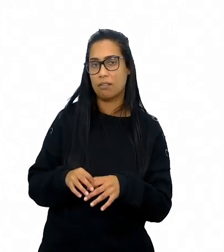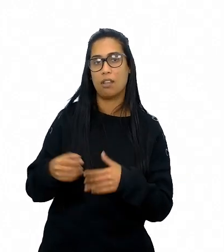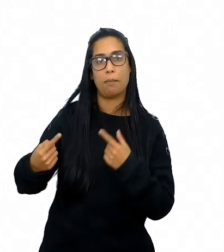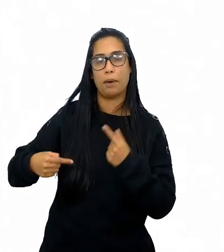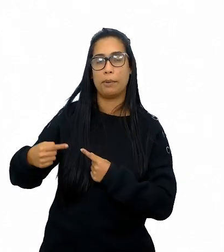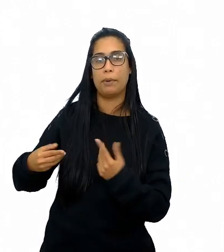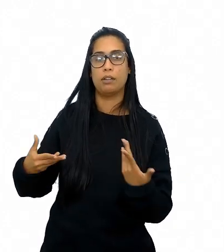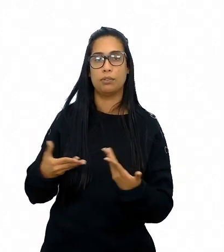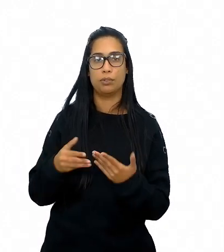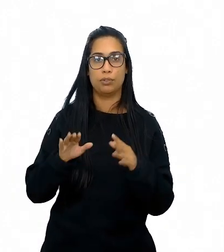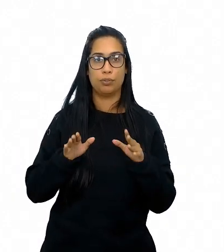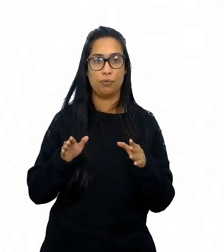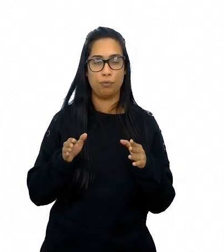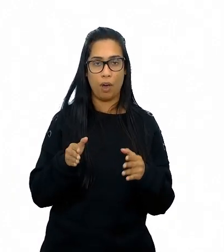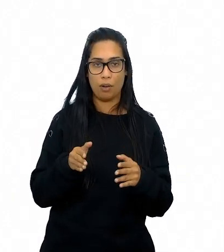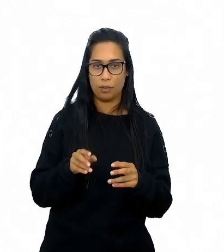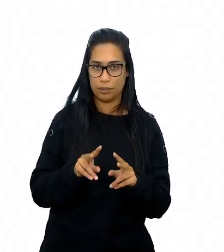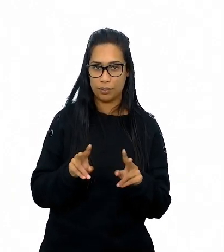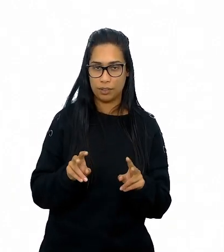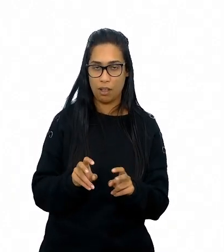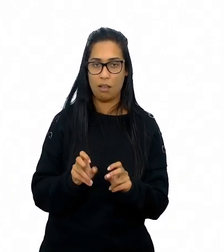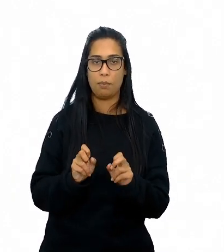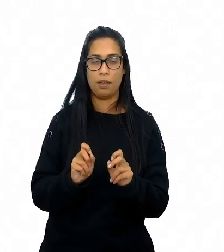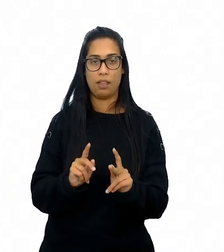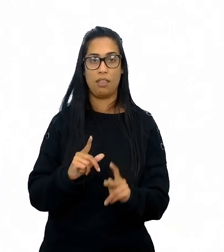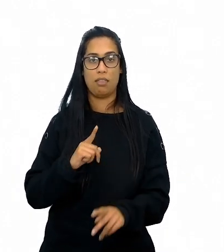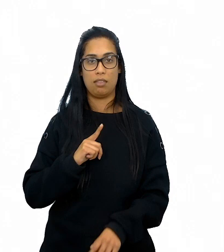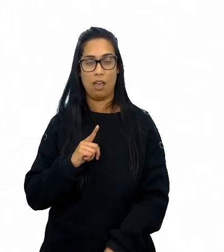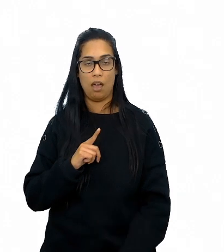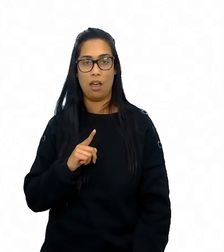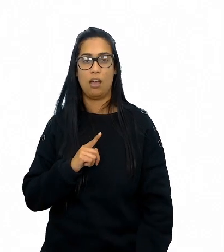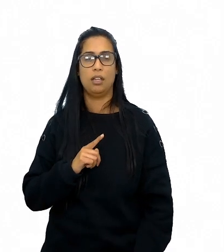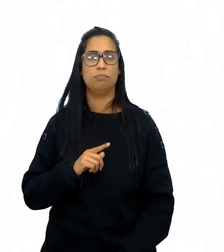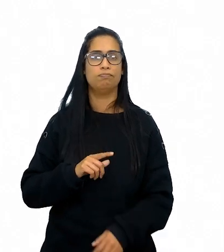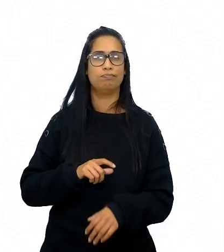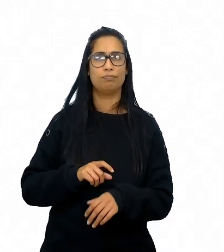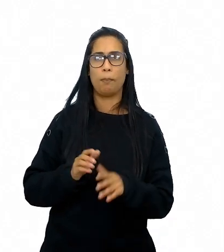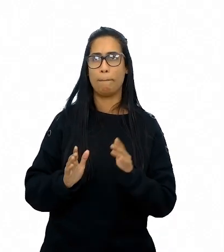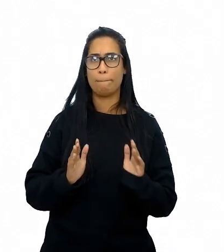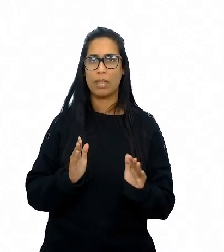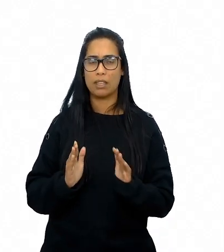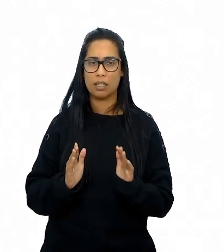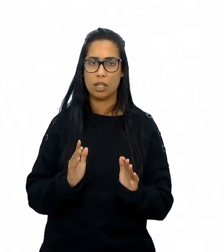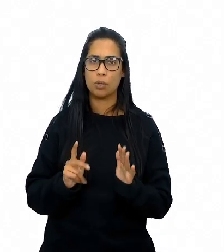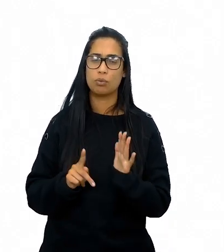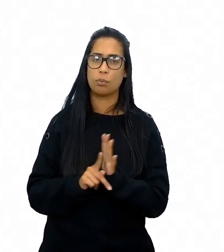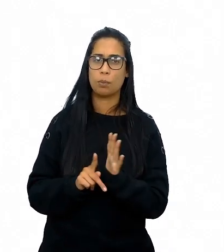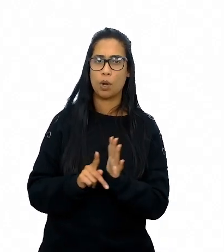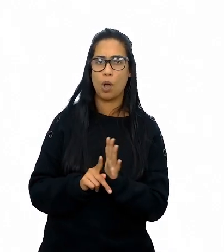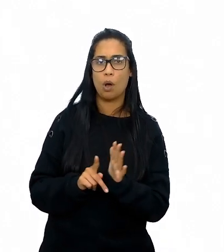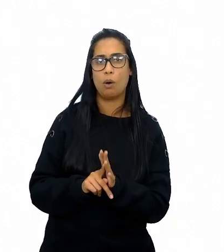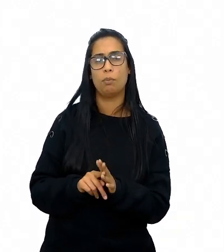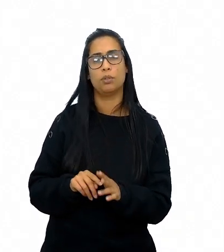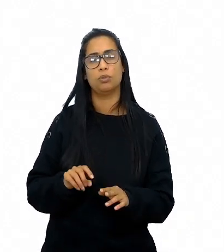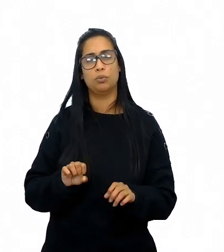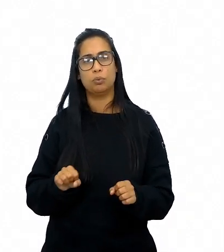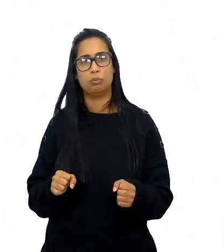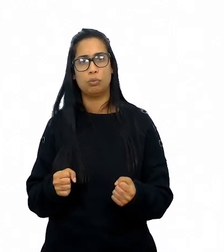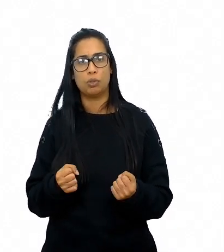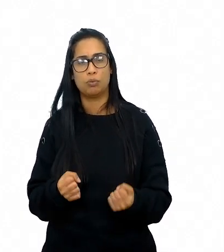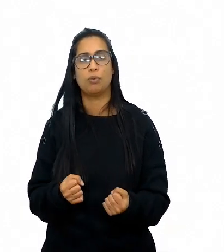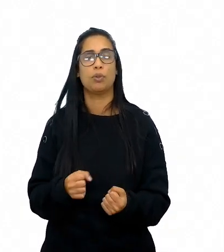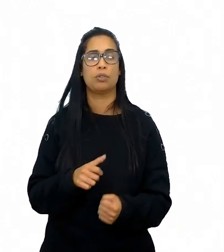for possível, vocês terem aí um momento no desdobramento para conversar entre pares aí nos ATPCs, tá